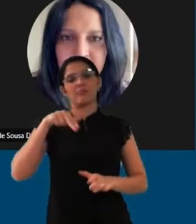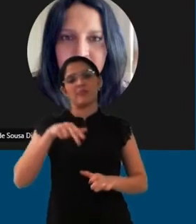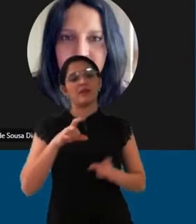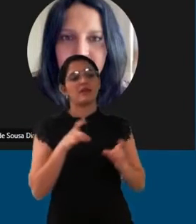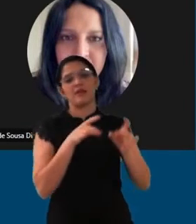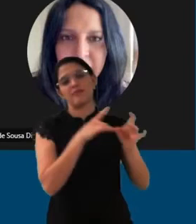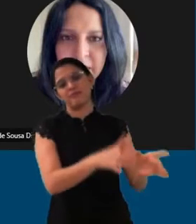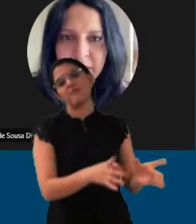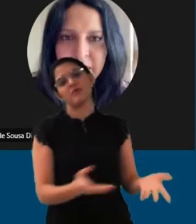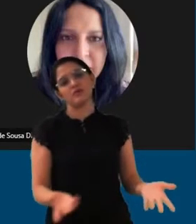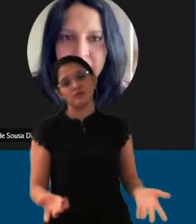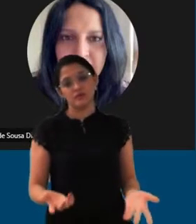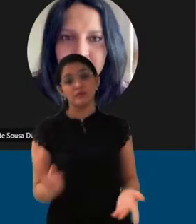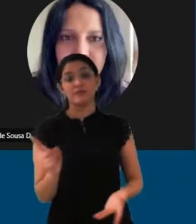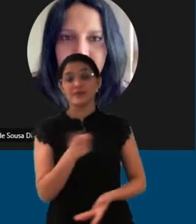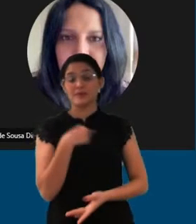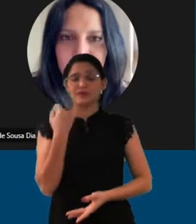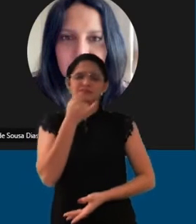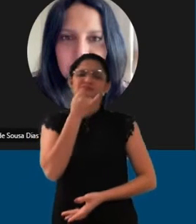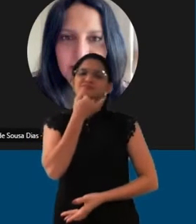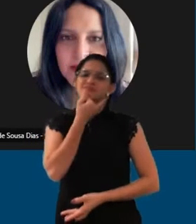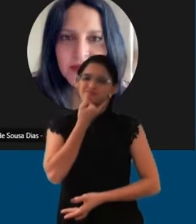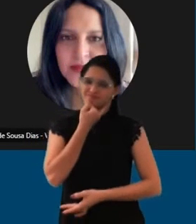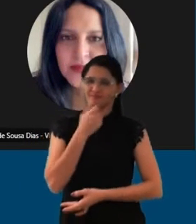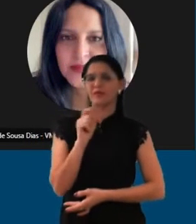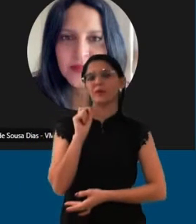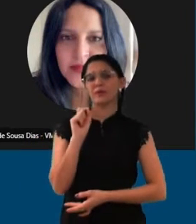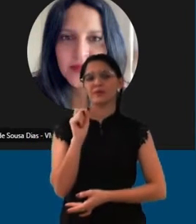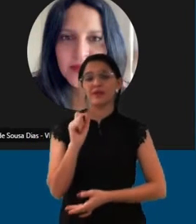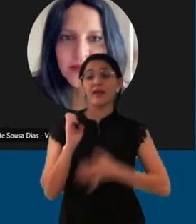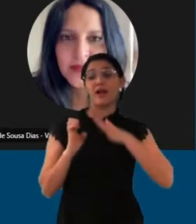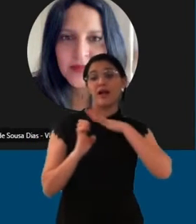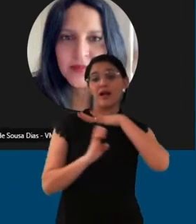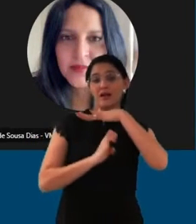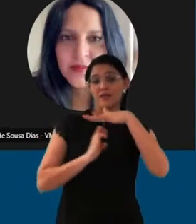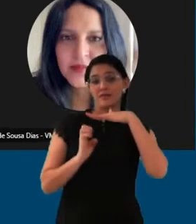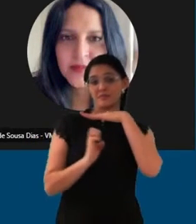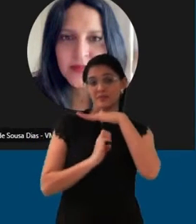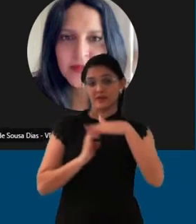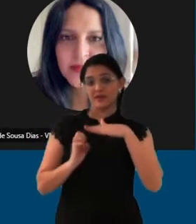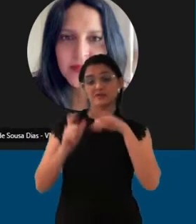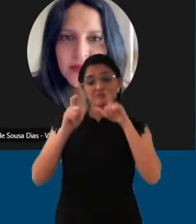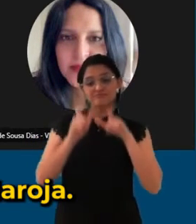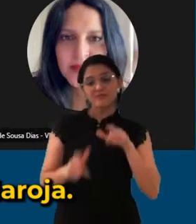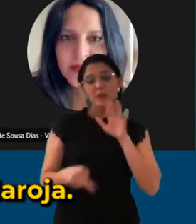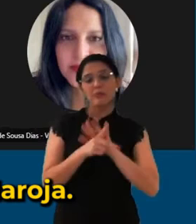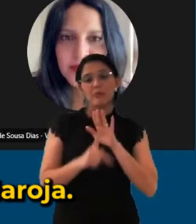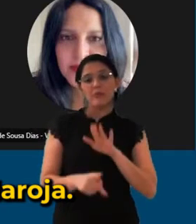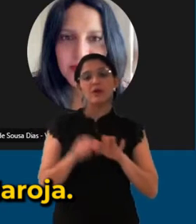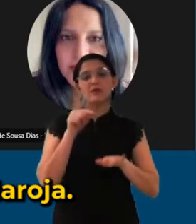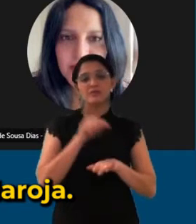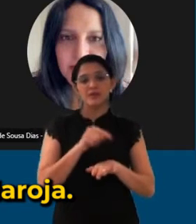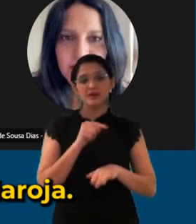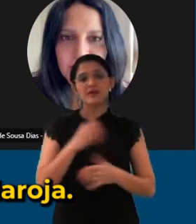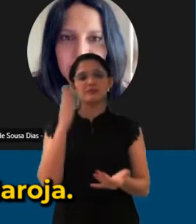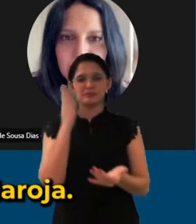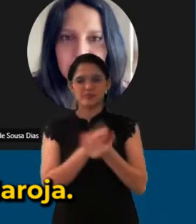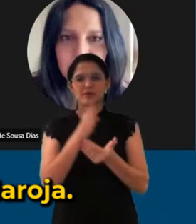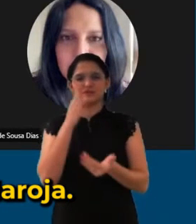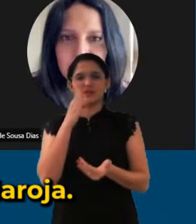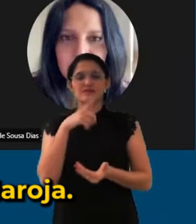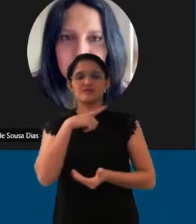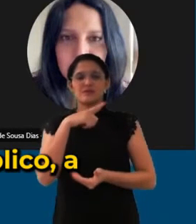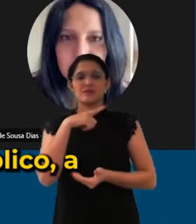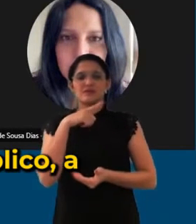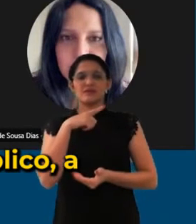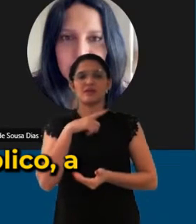Votorantim é muito reativa neste caso, tá? Ou seja, o que eu quero dizer com isso,